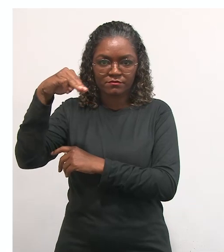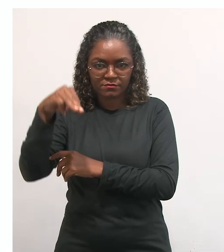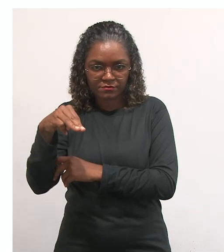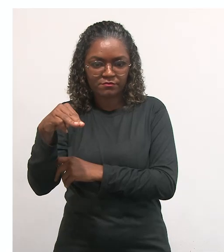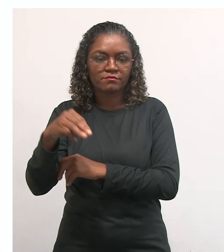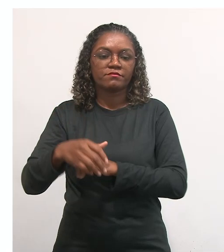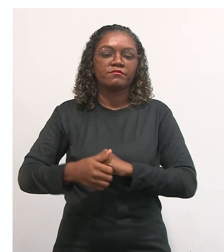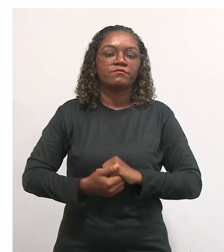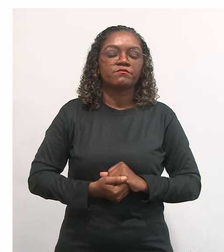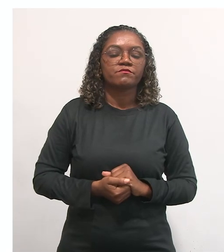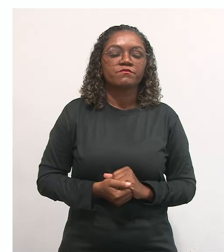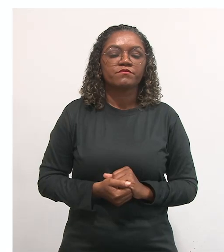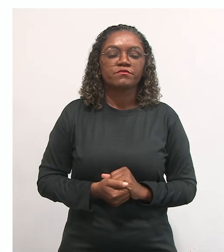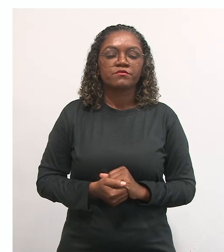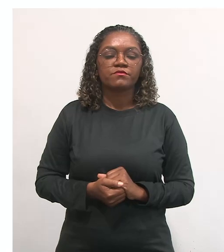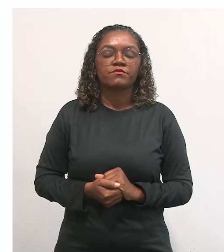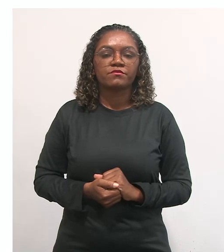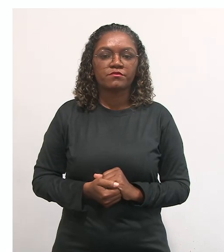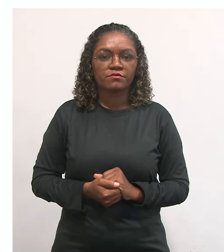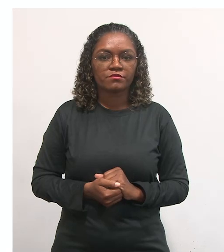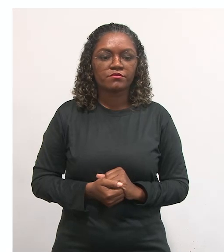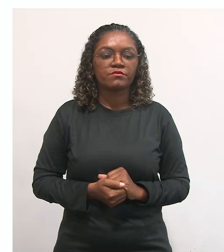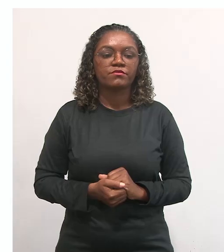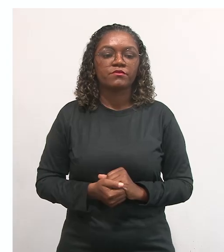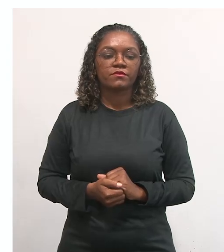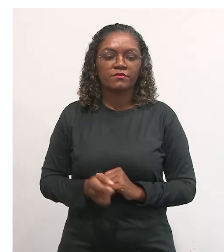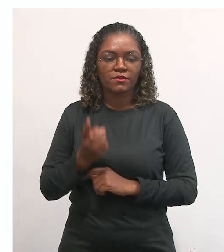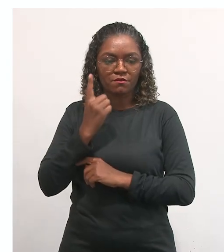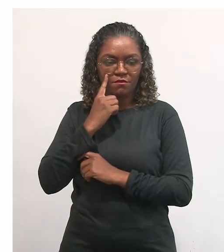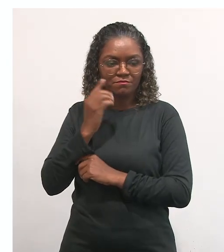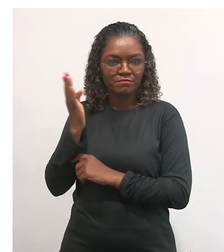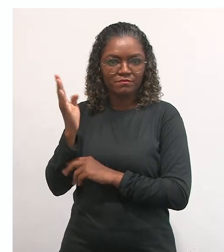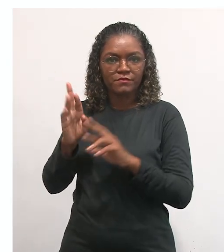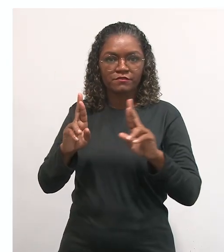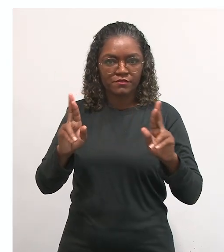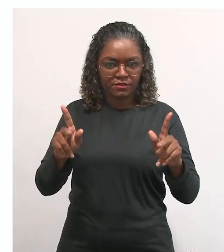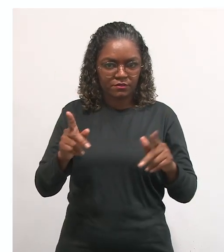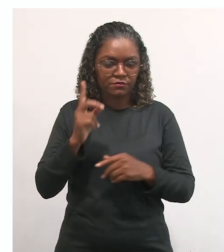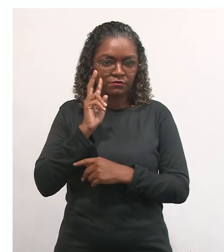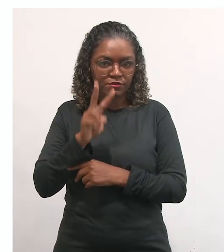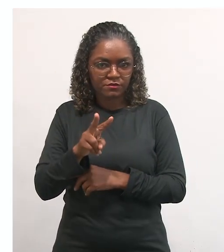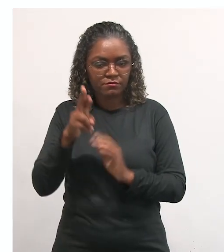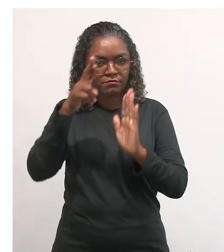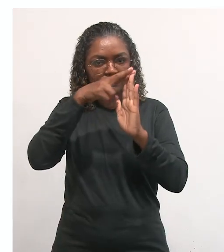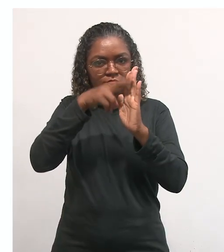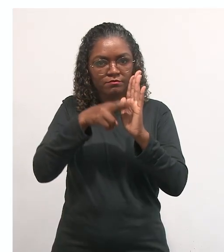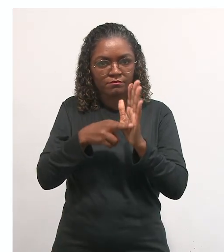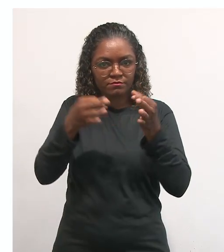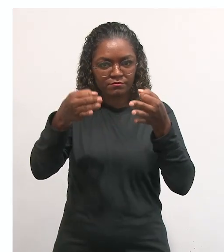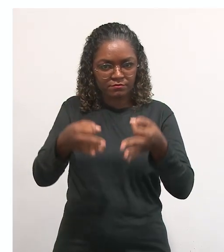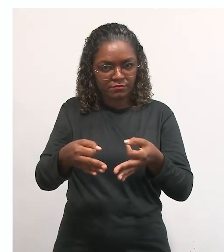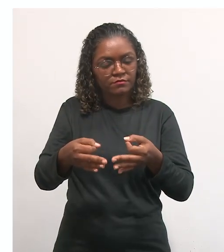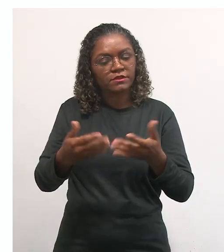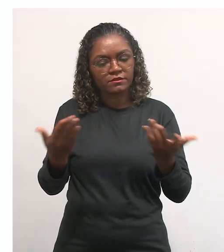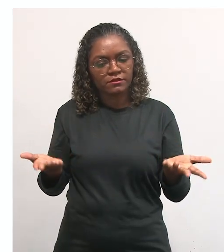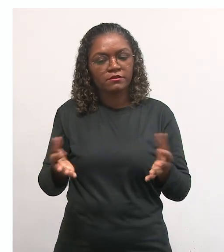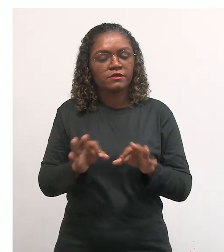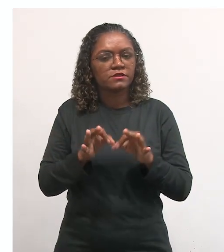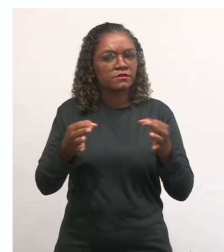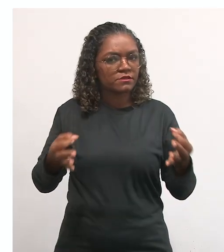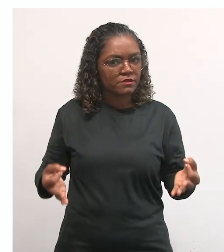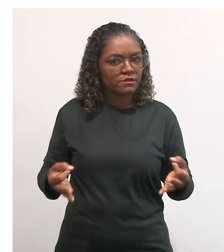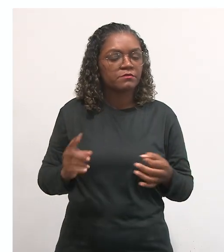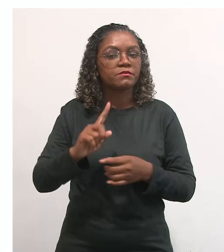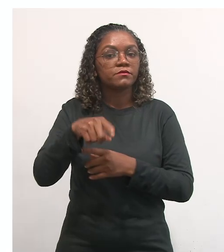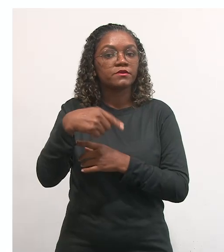ó 1,25 da margem esquerda aqui ó margem esquerda Tá certo então é bem tranquilo